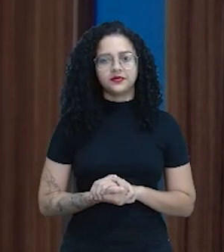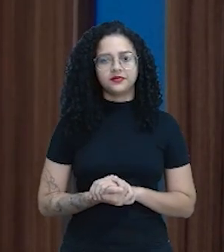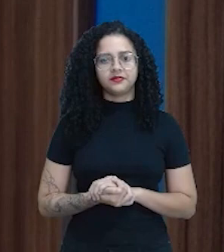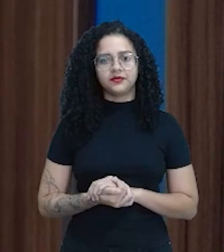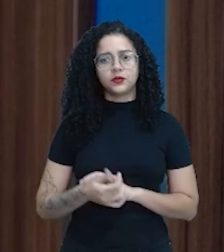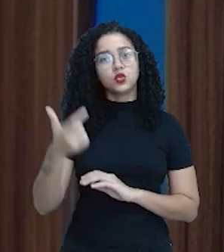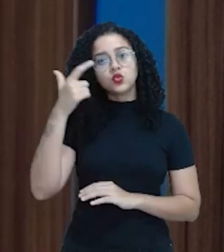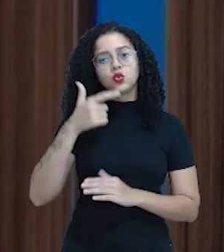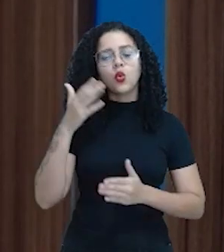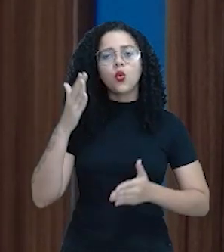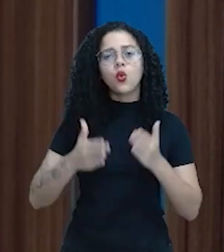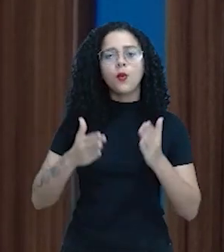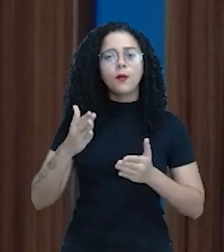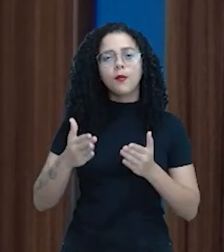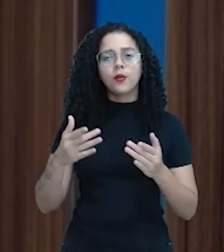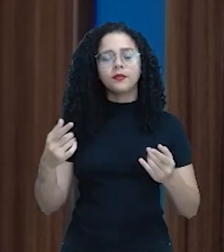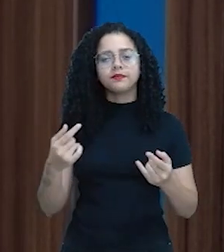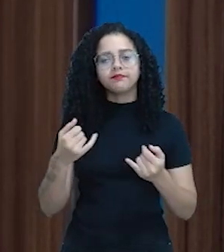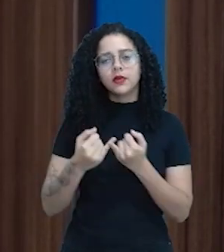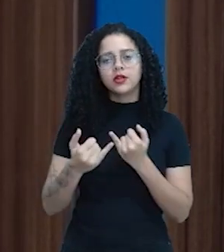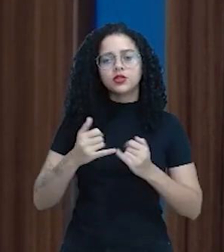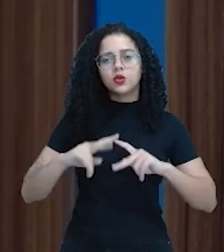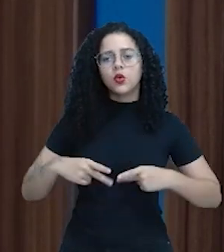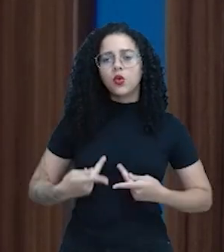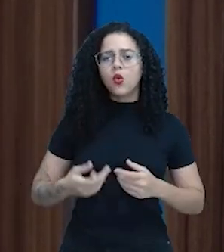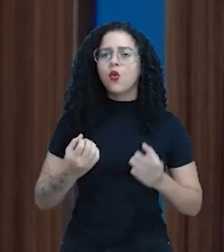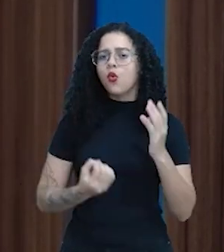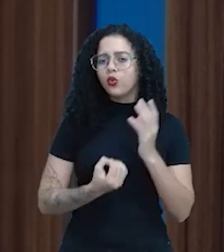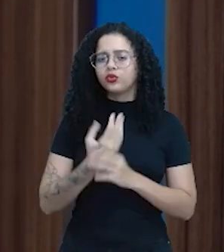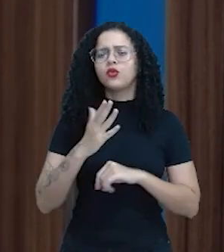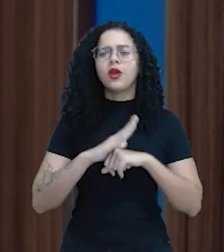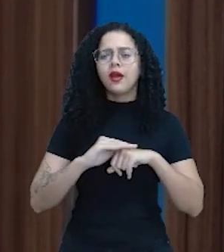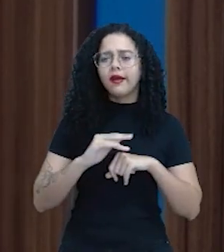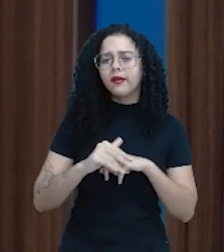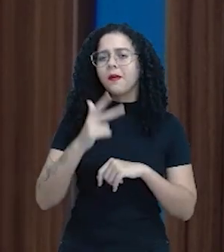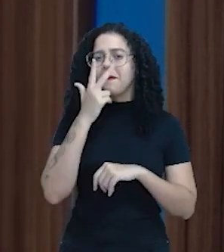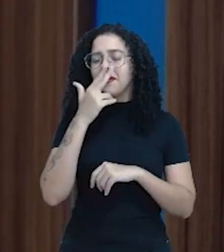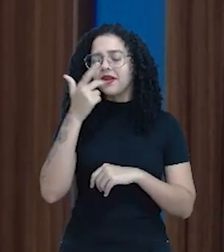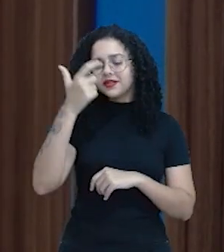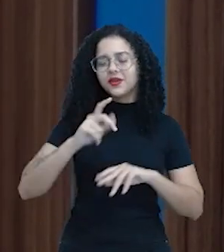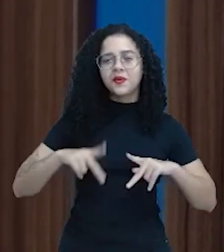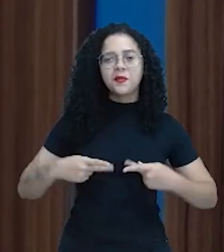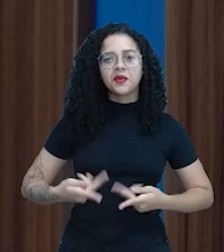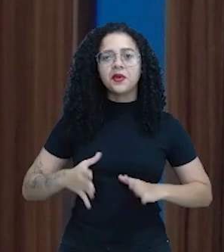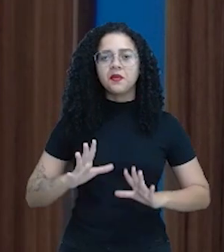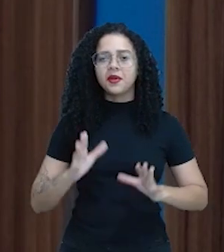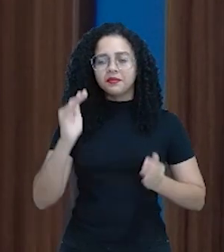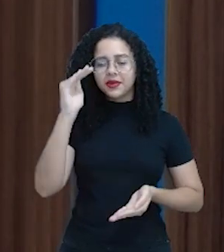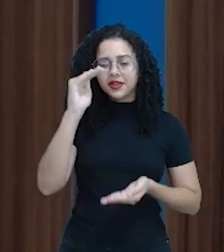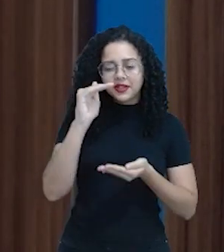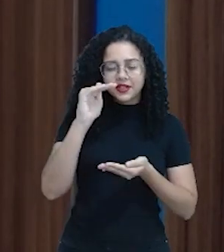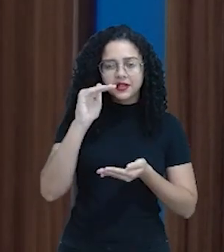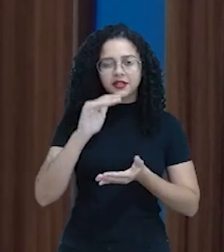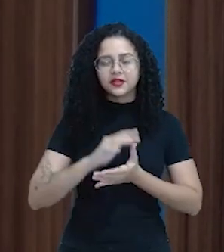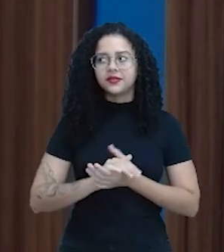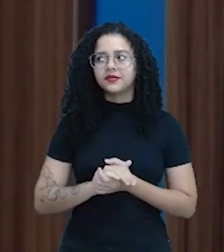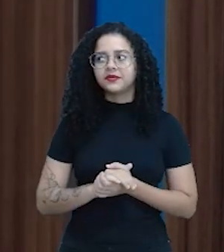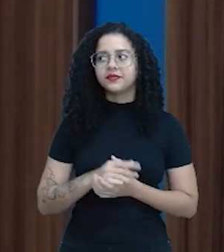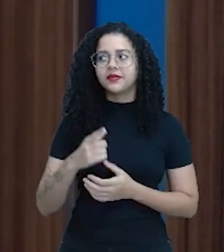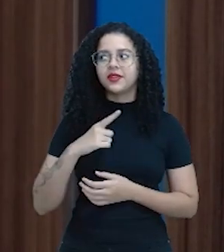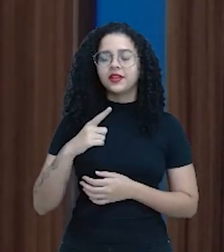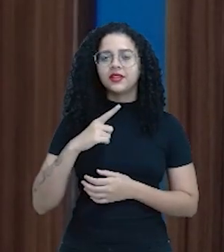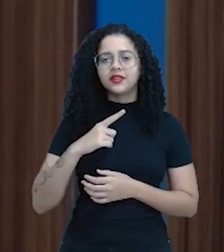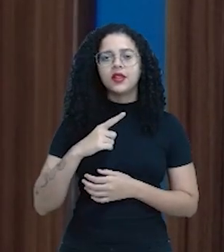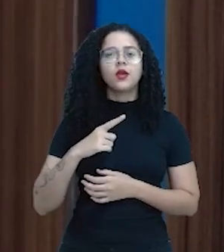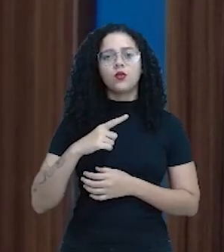Sou um robô humanoide construído com carinho para parecer humano, só que bem pequenininho. Tenho